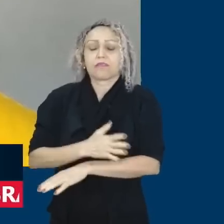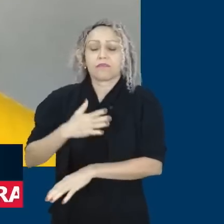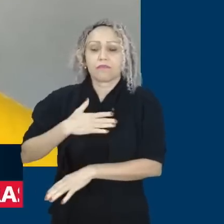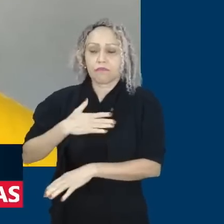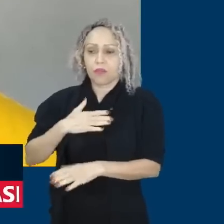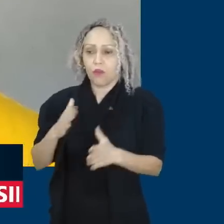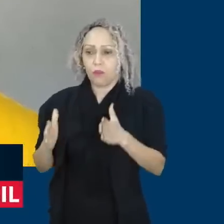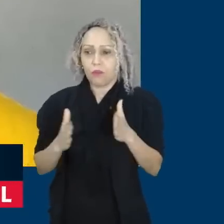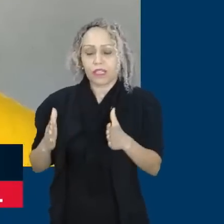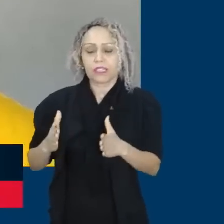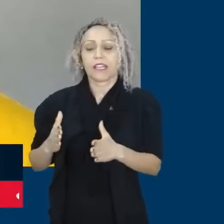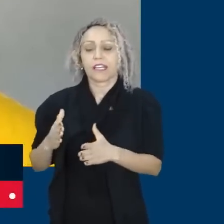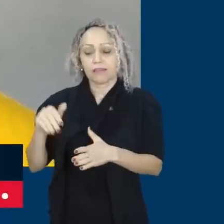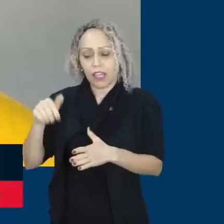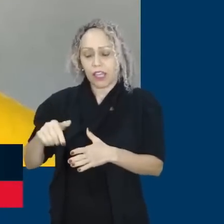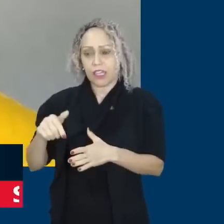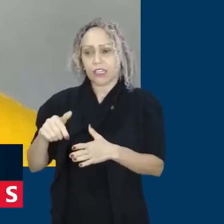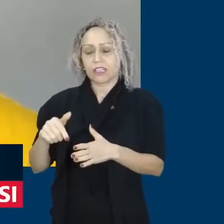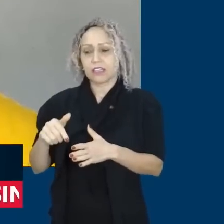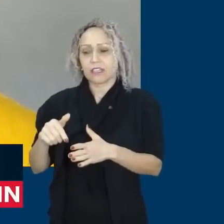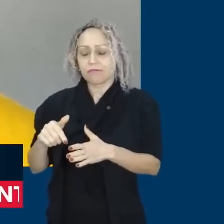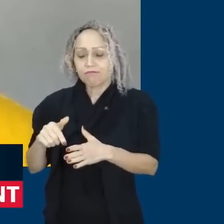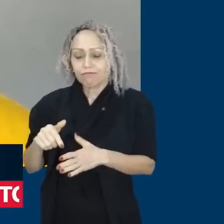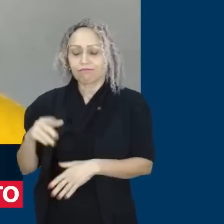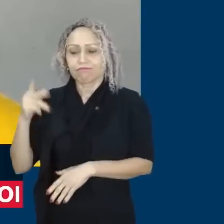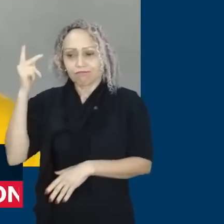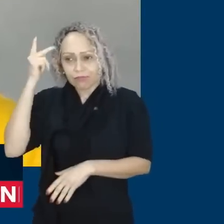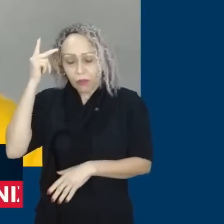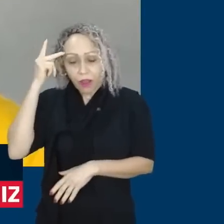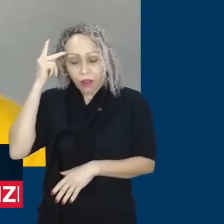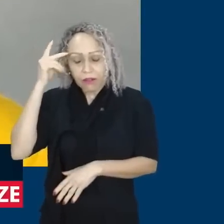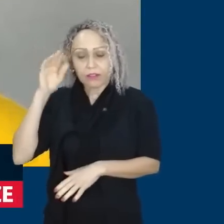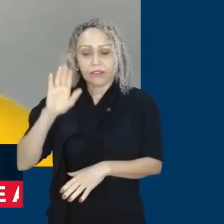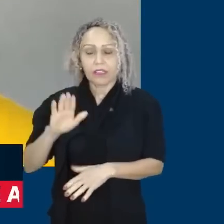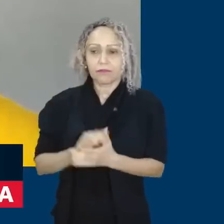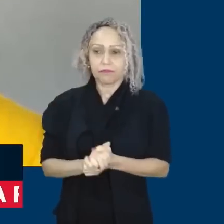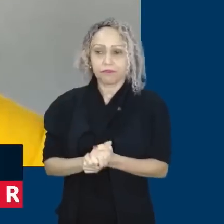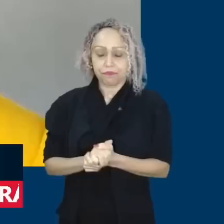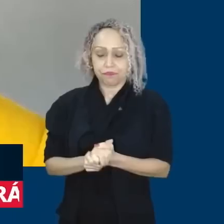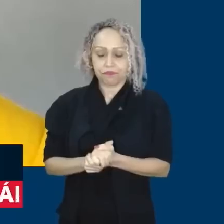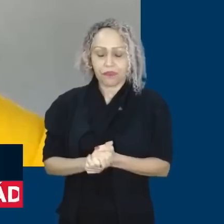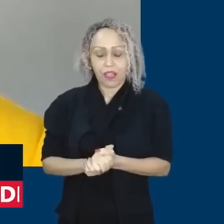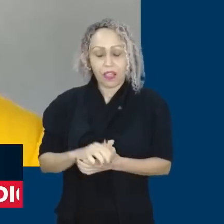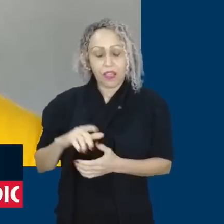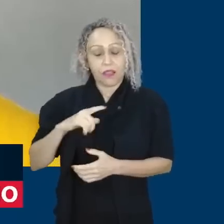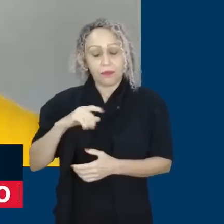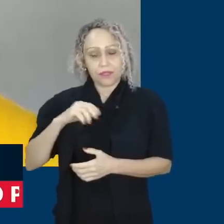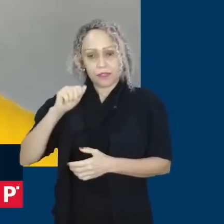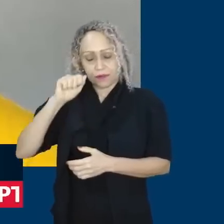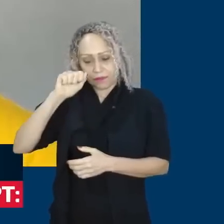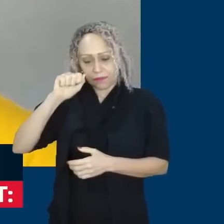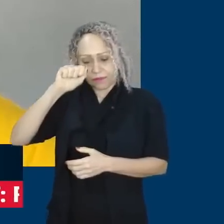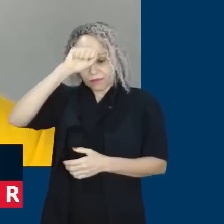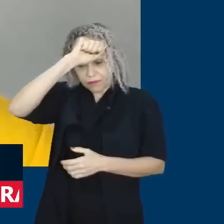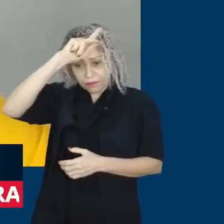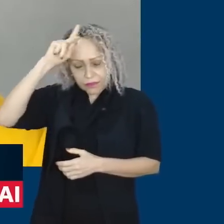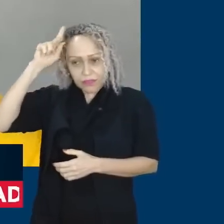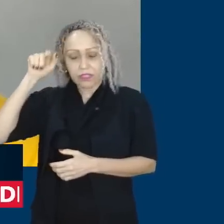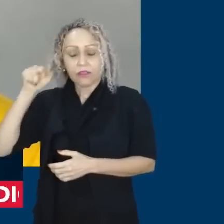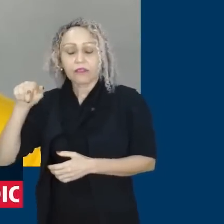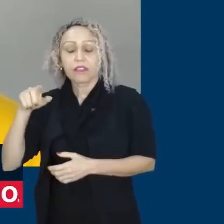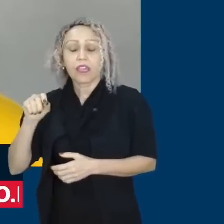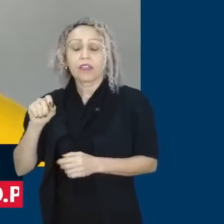vai entregar um parque que chama Parque Vila Ema, que é uma luta que eu estava tendo há muito tempo, uns 12